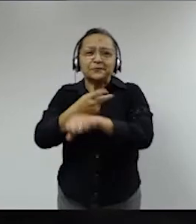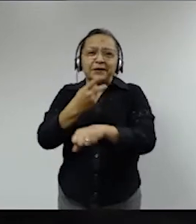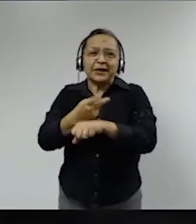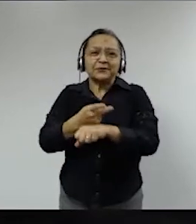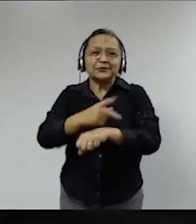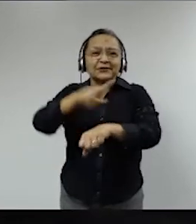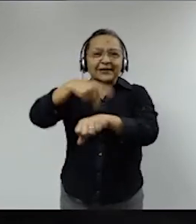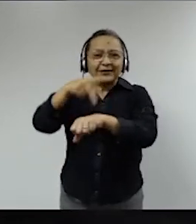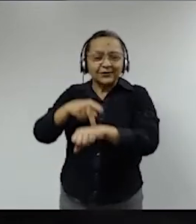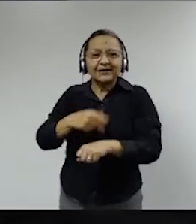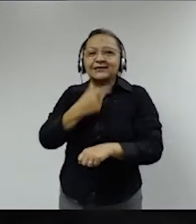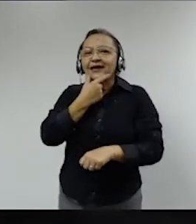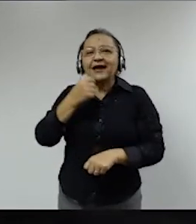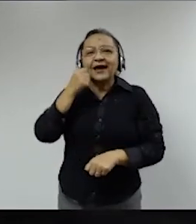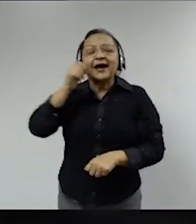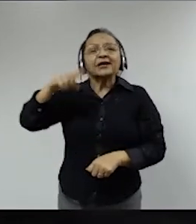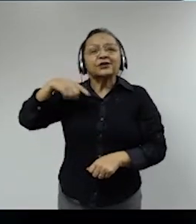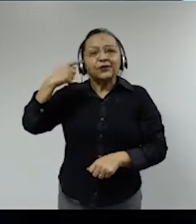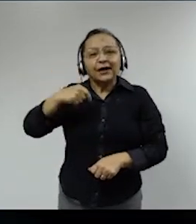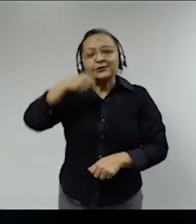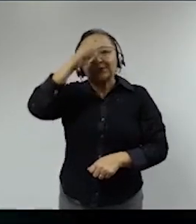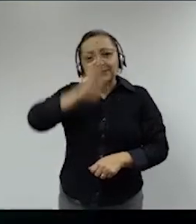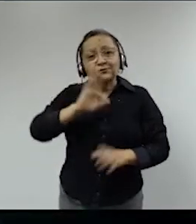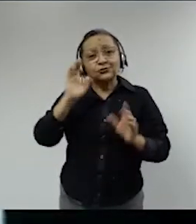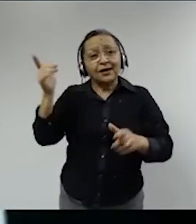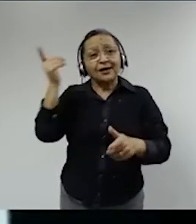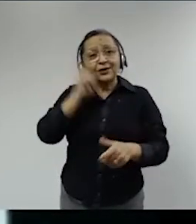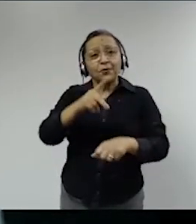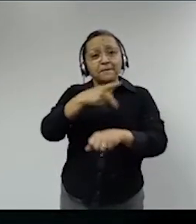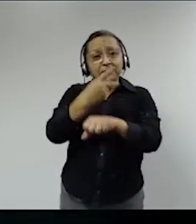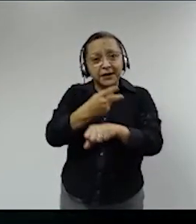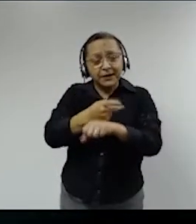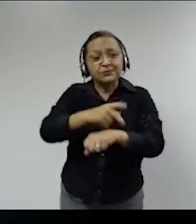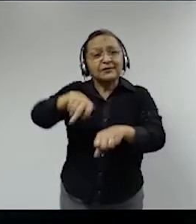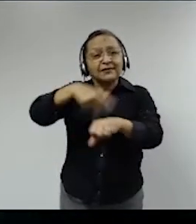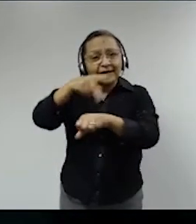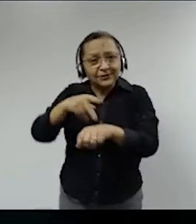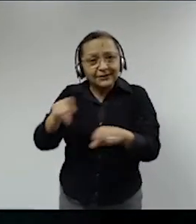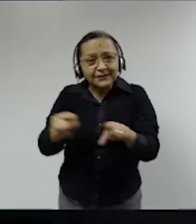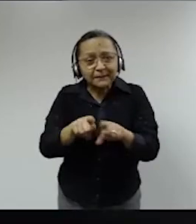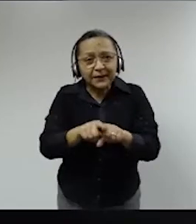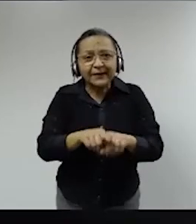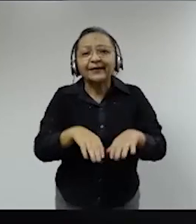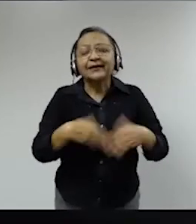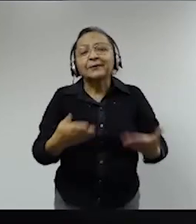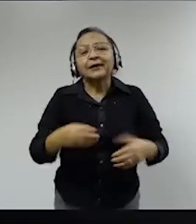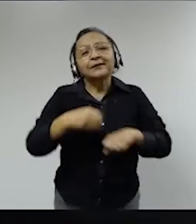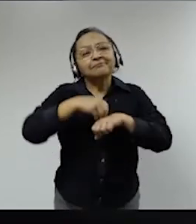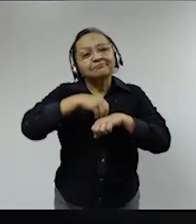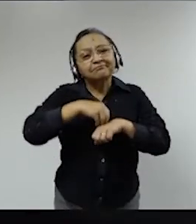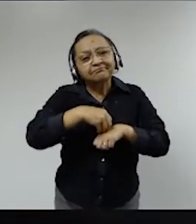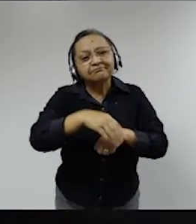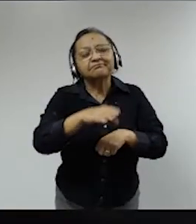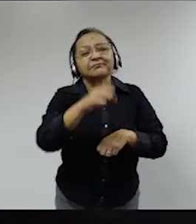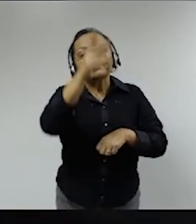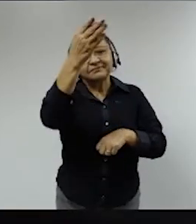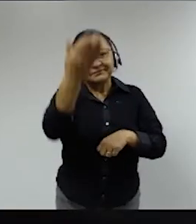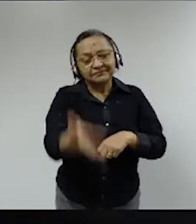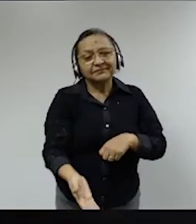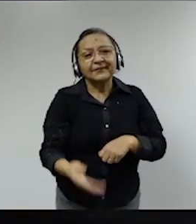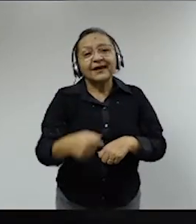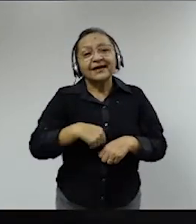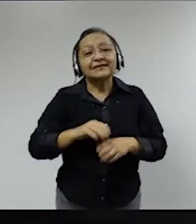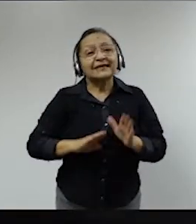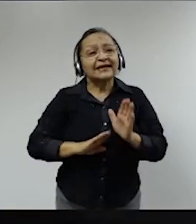advogadas brasileiras já ganharam vários prêmios internacionais, e dizer, presidente Leonardo, que esse nível